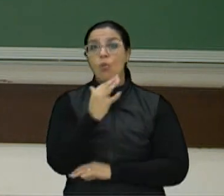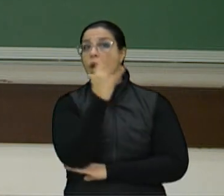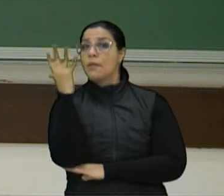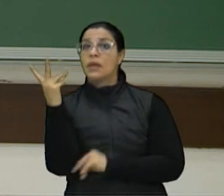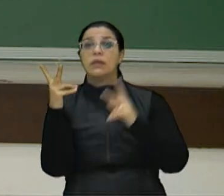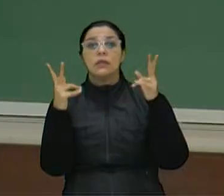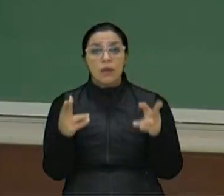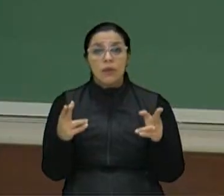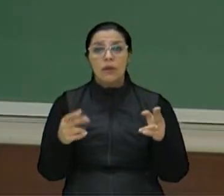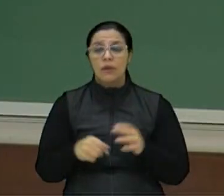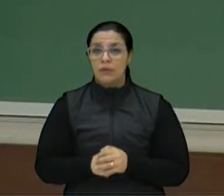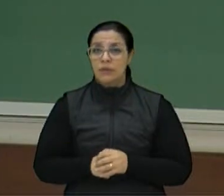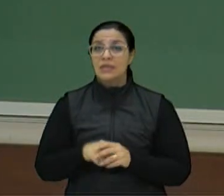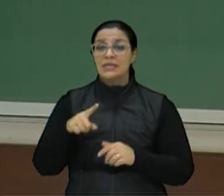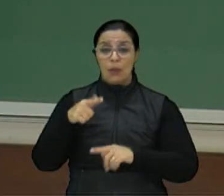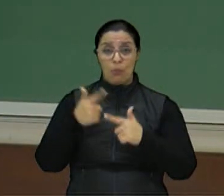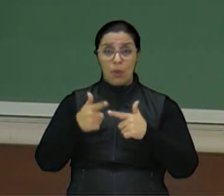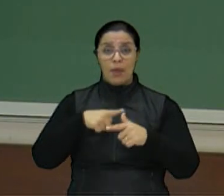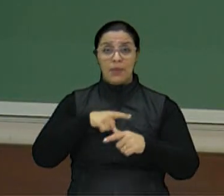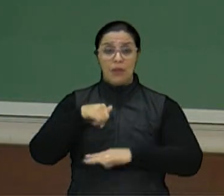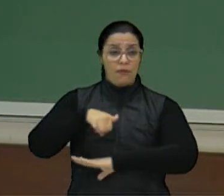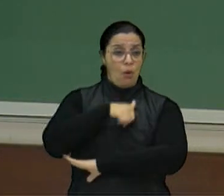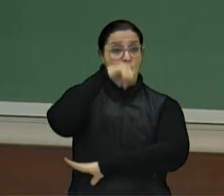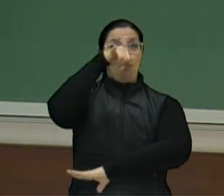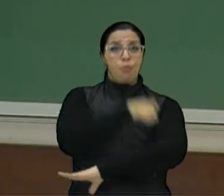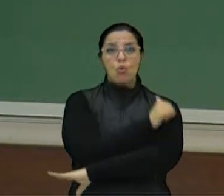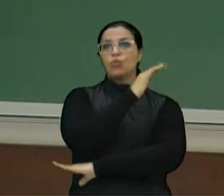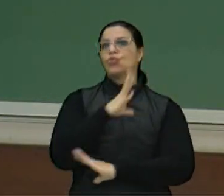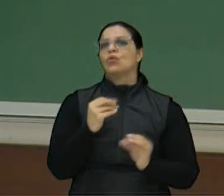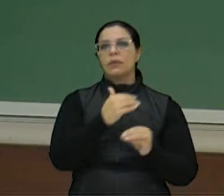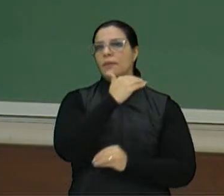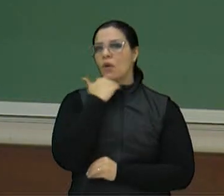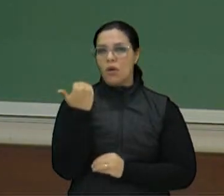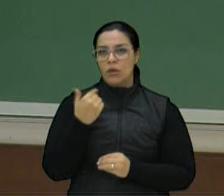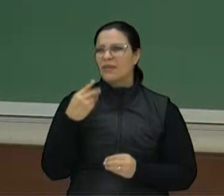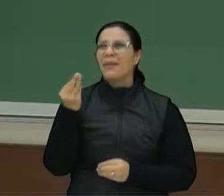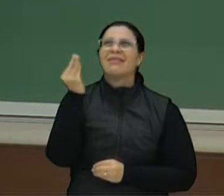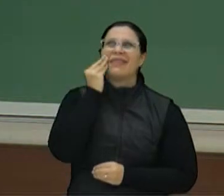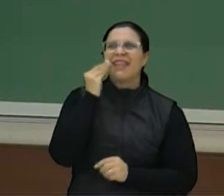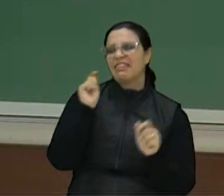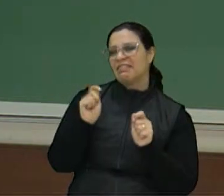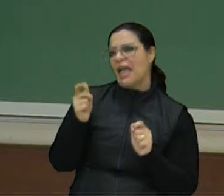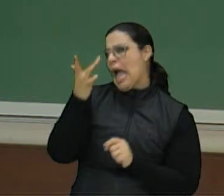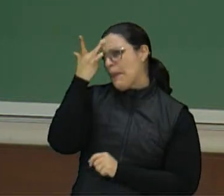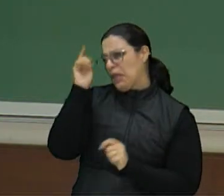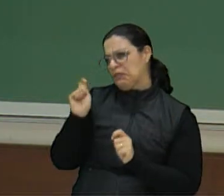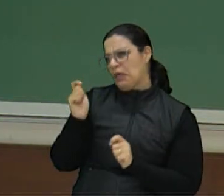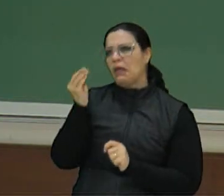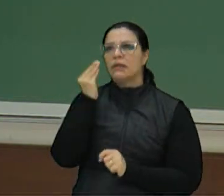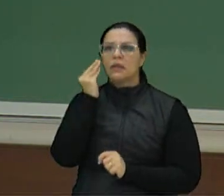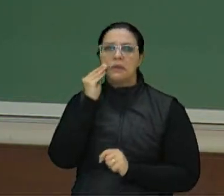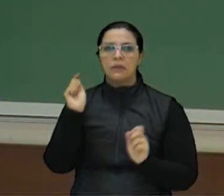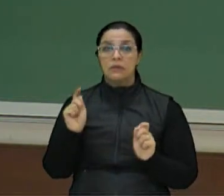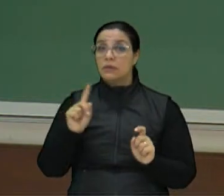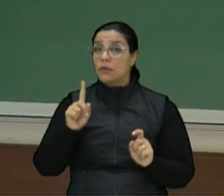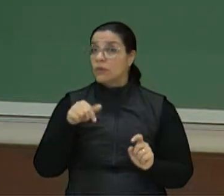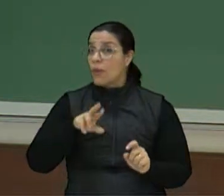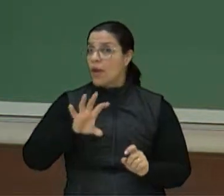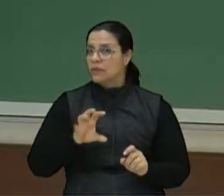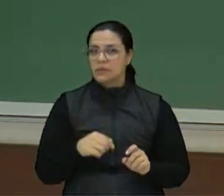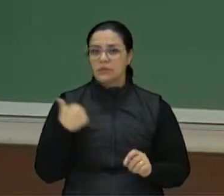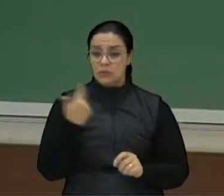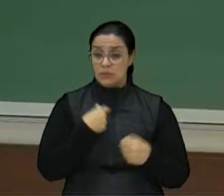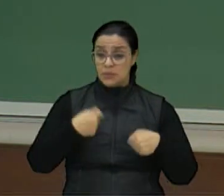isso. Não dá para eu fazer teste. Talvez não tenha nada no buraco na camada de ozônio. O buraco não tem problema